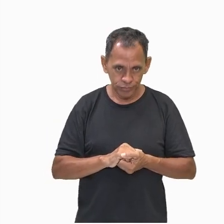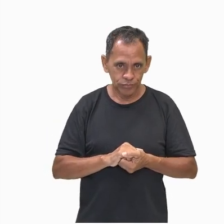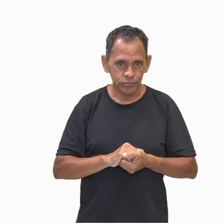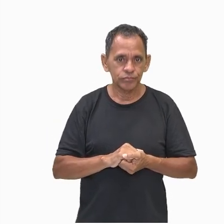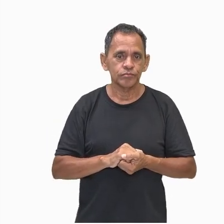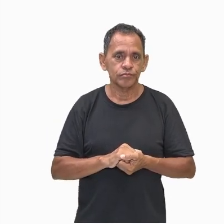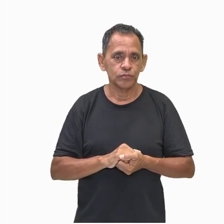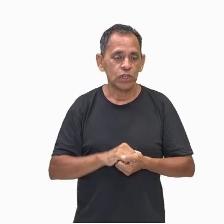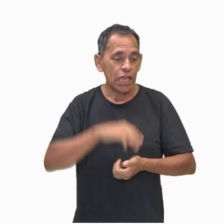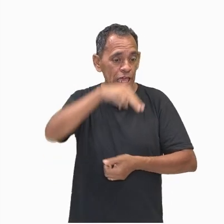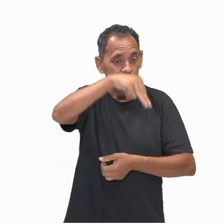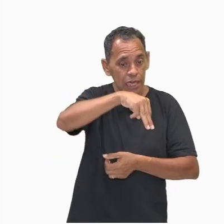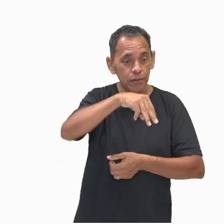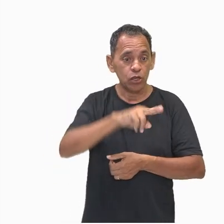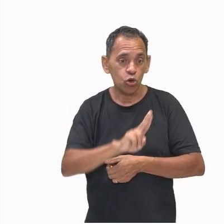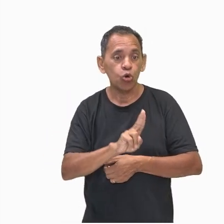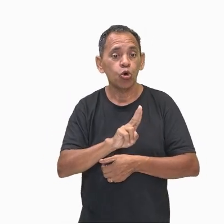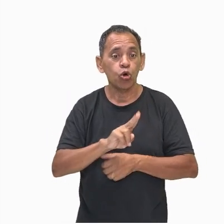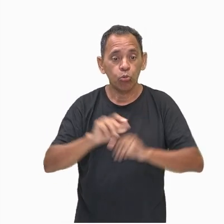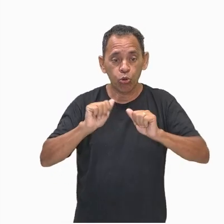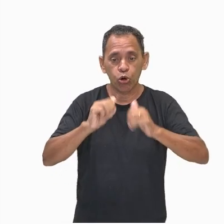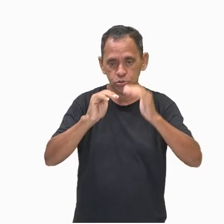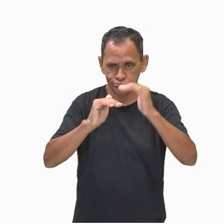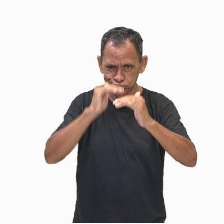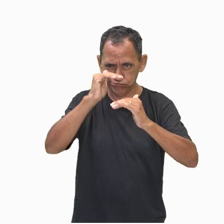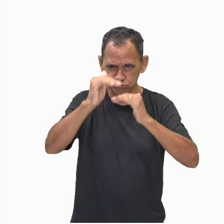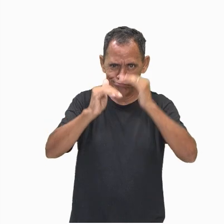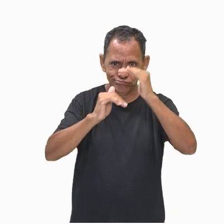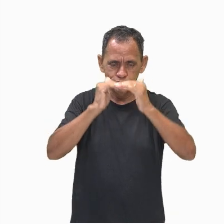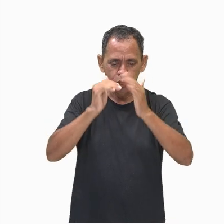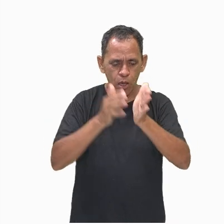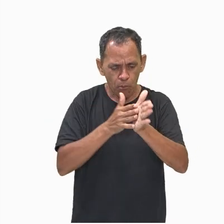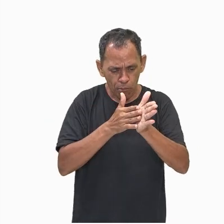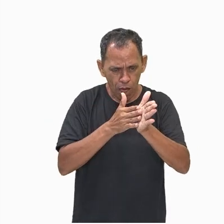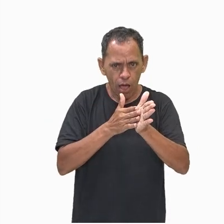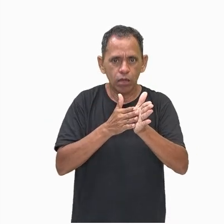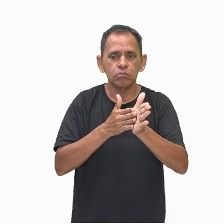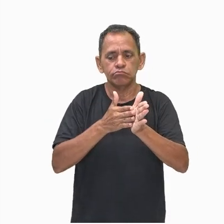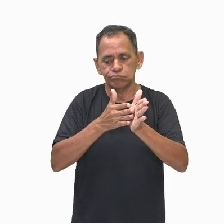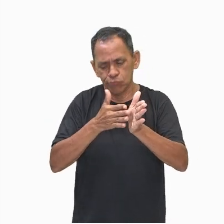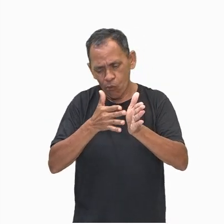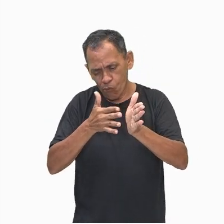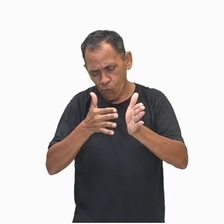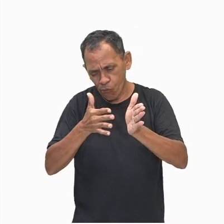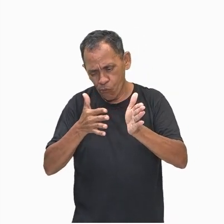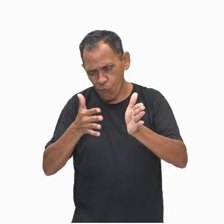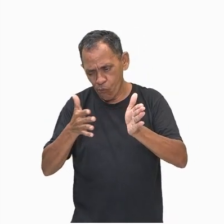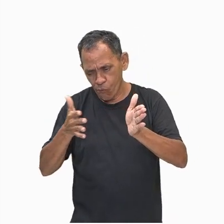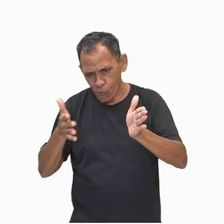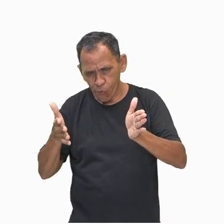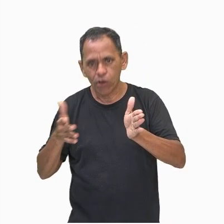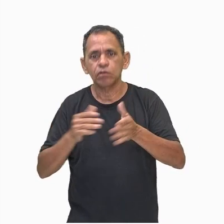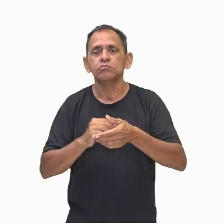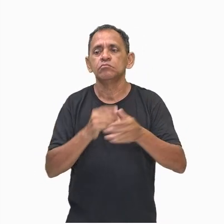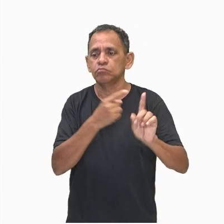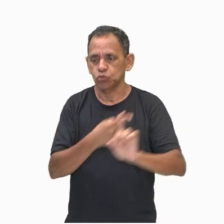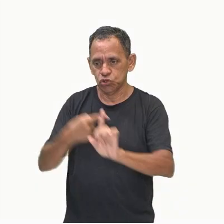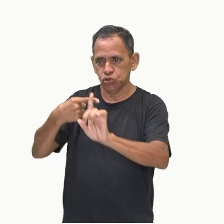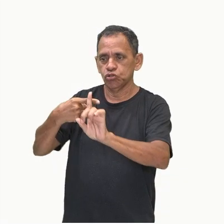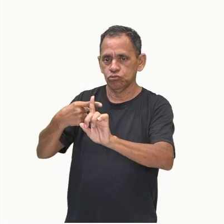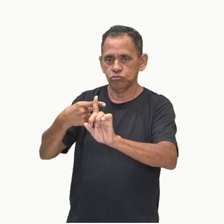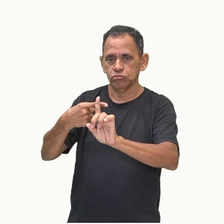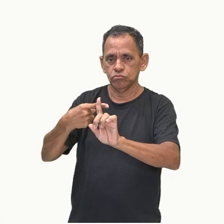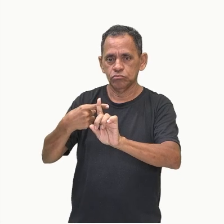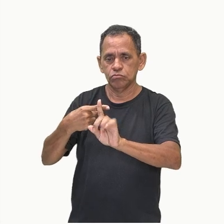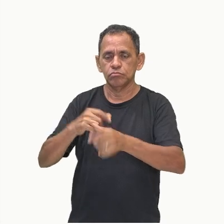ó um movimento progressivo lembra quando o movimento é progressivo lembra disso aqui ó velocidade positiva anota